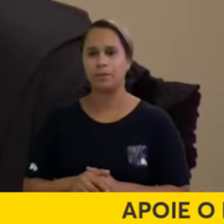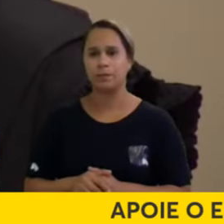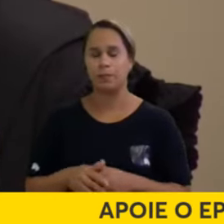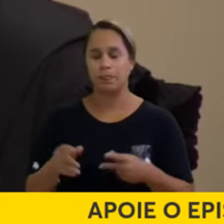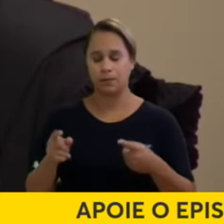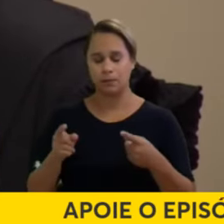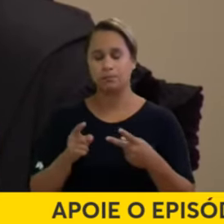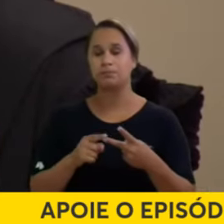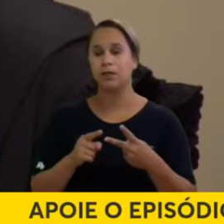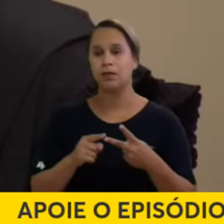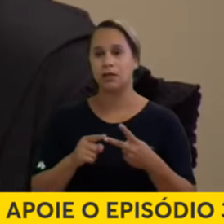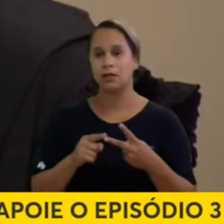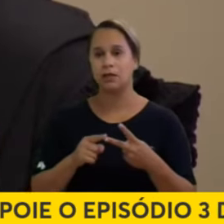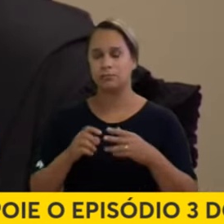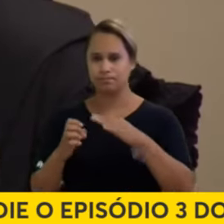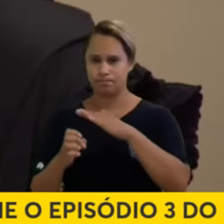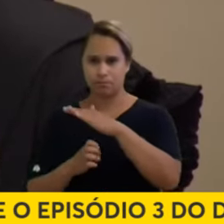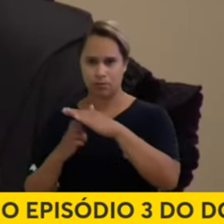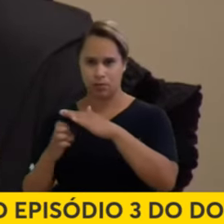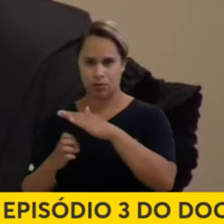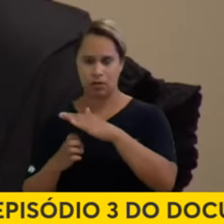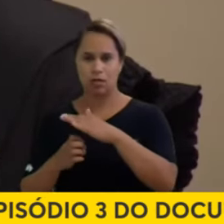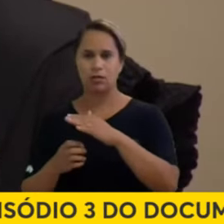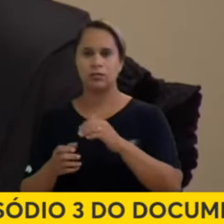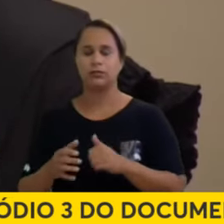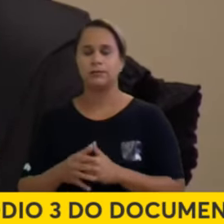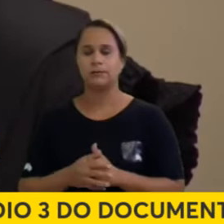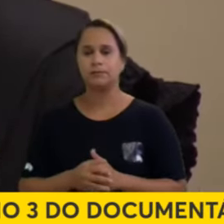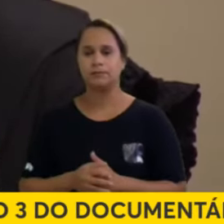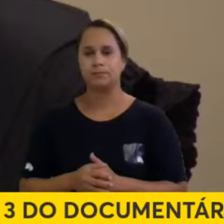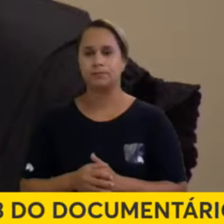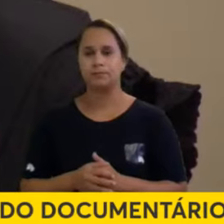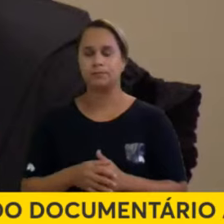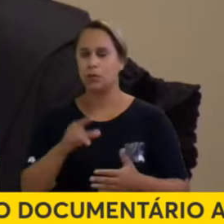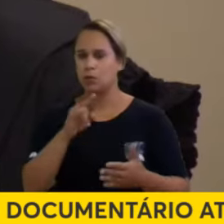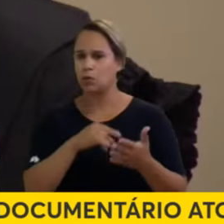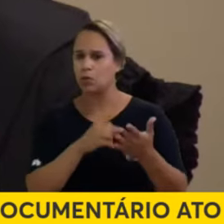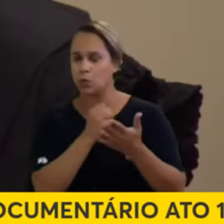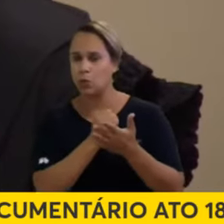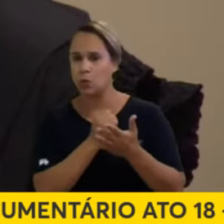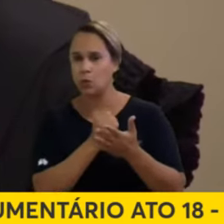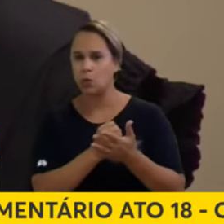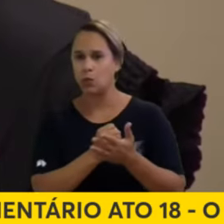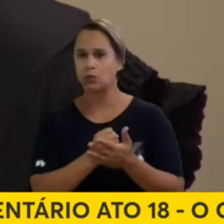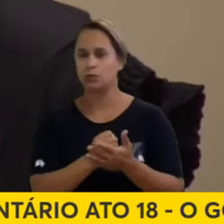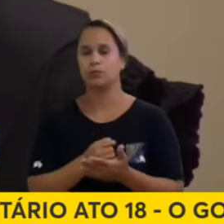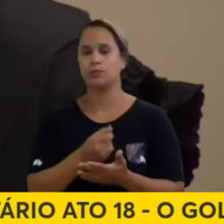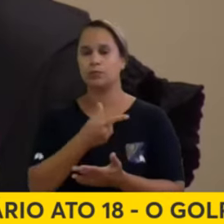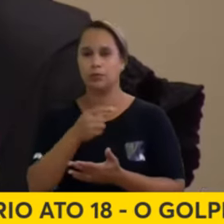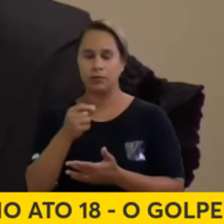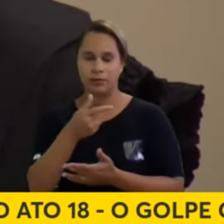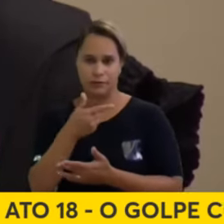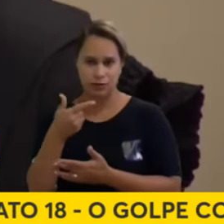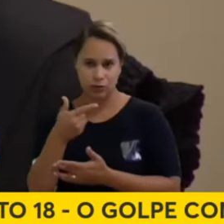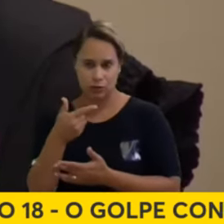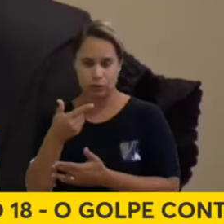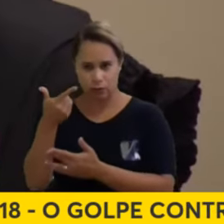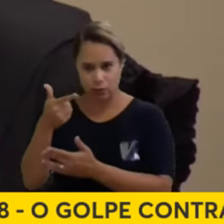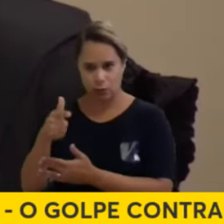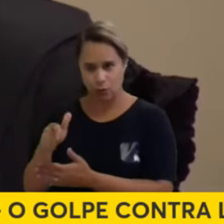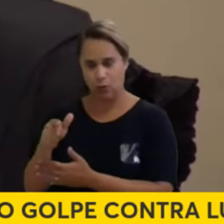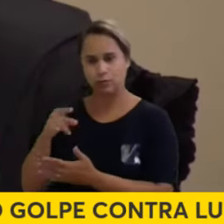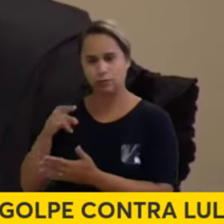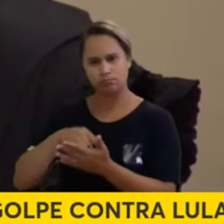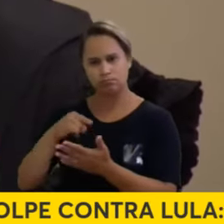geral da referida empresa atrelada a nota fiscal 3778 de 20 de julho de 2022 houve mudança de identidade visual